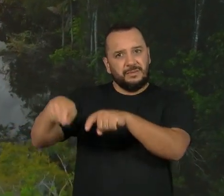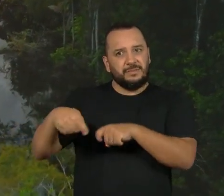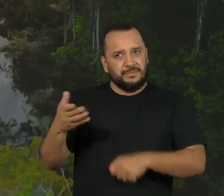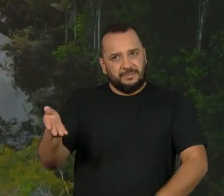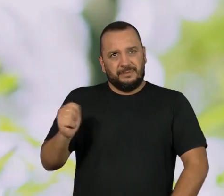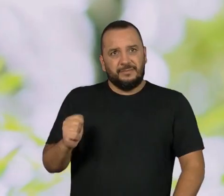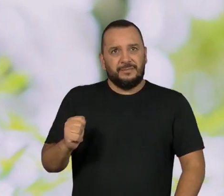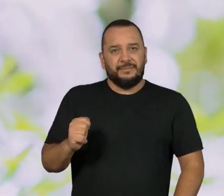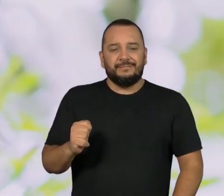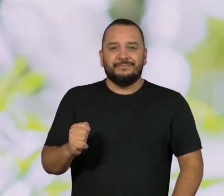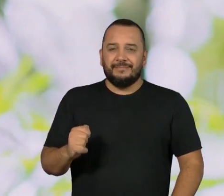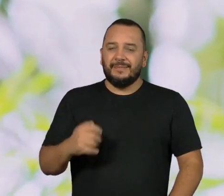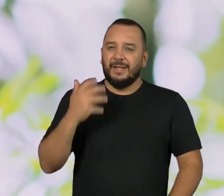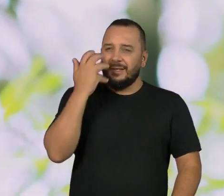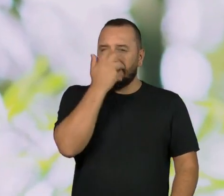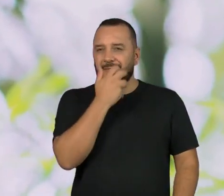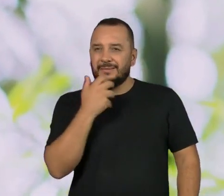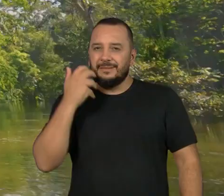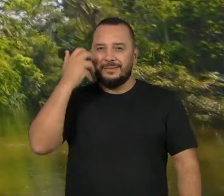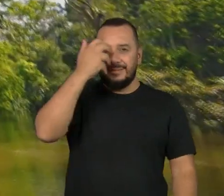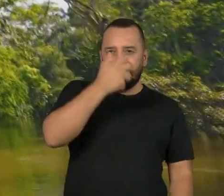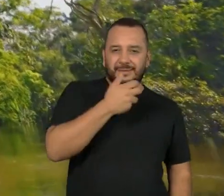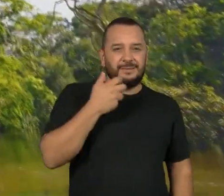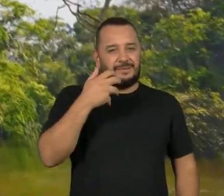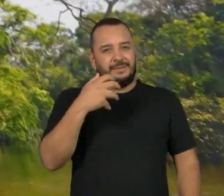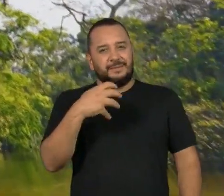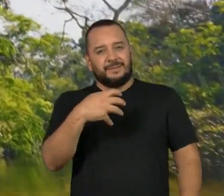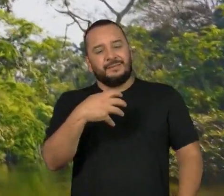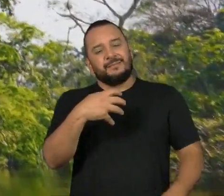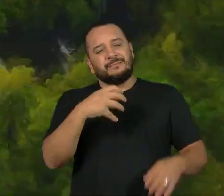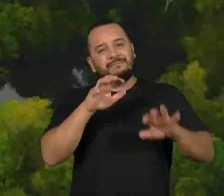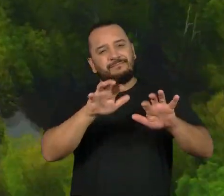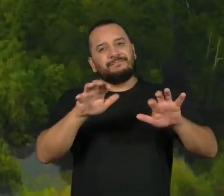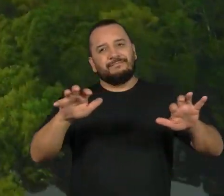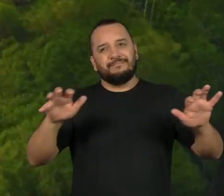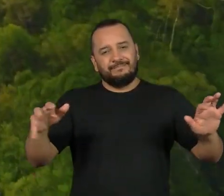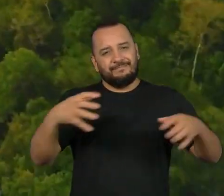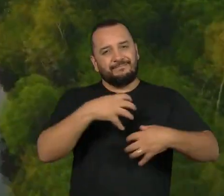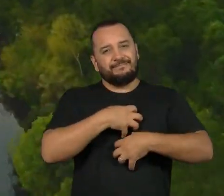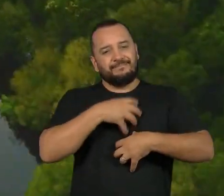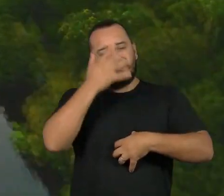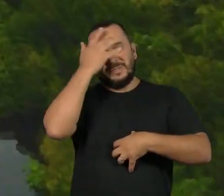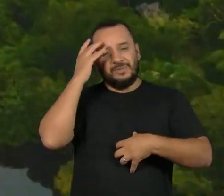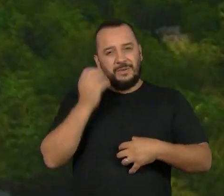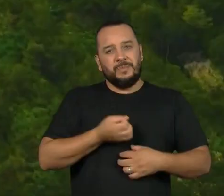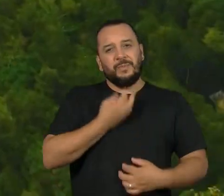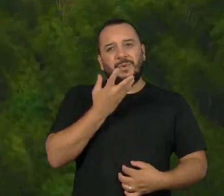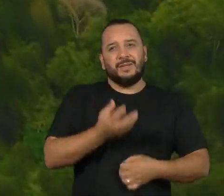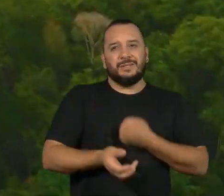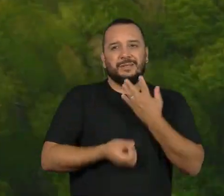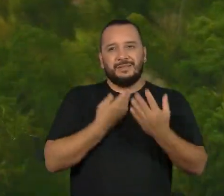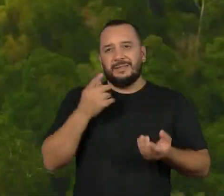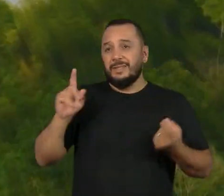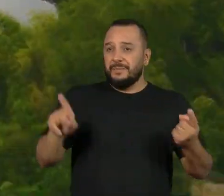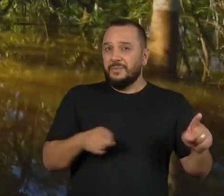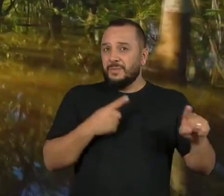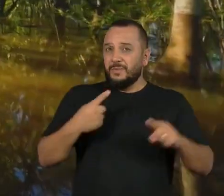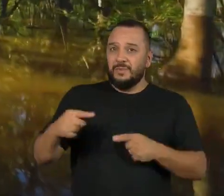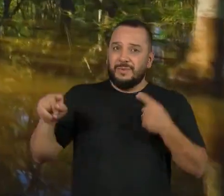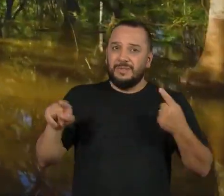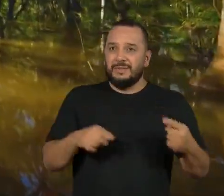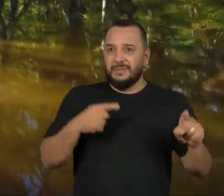Usar a arte para tocar o coração das pessoas. Com poesia e música, Carlos Renaud quer incentivar a